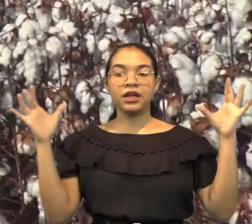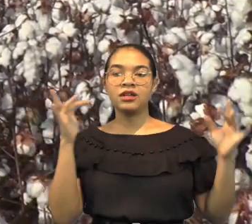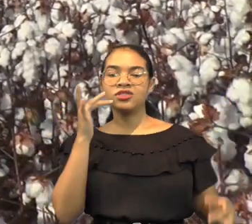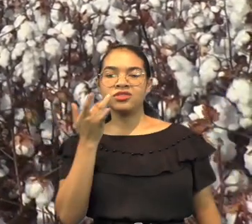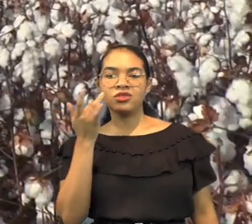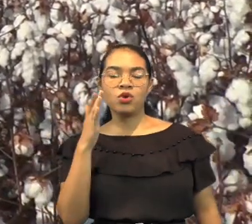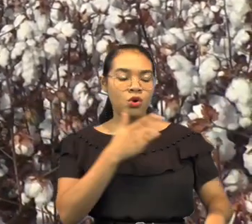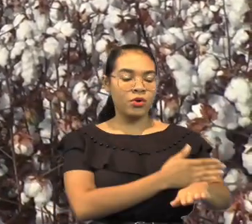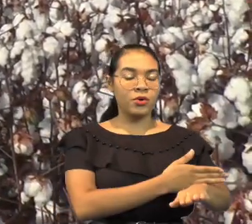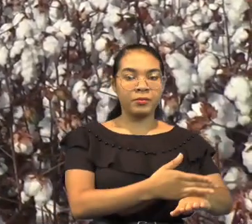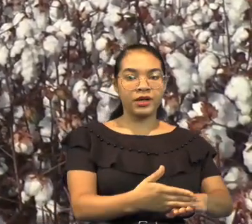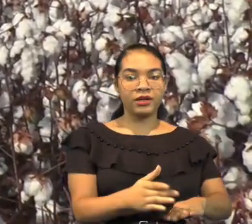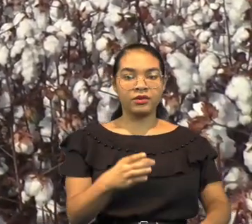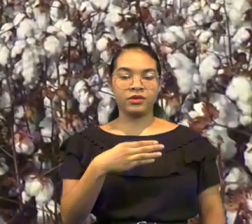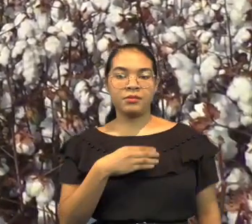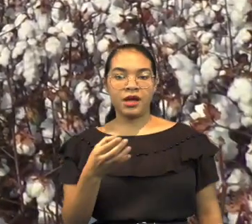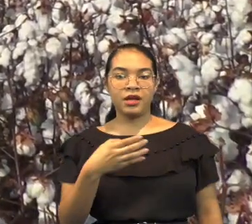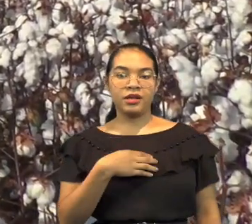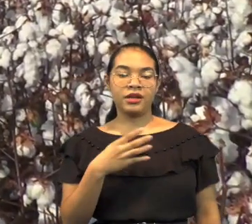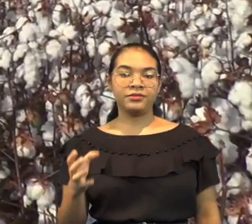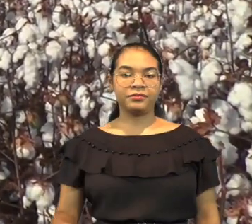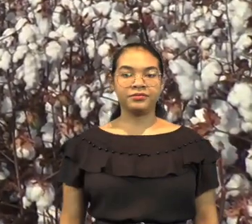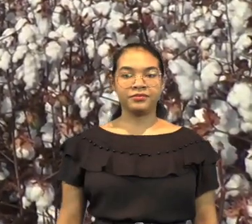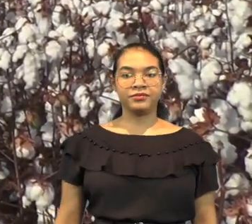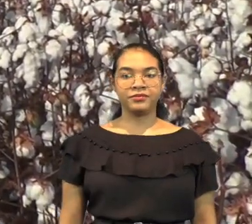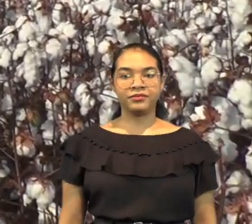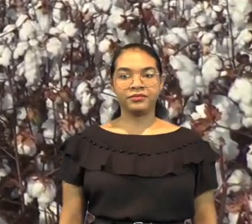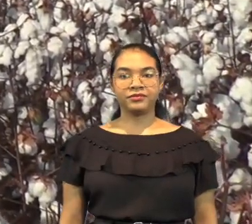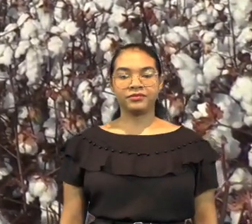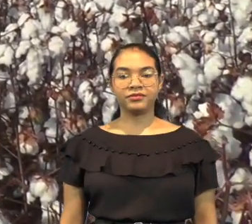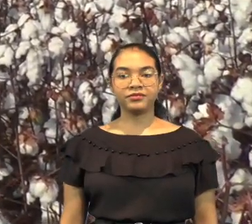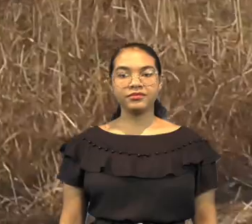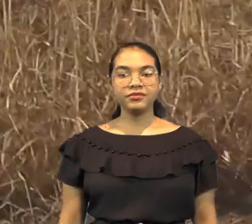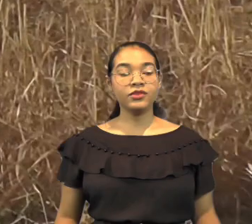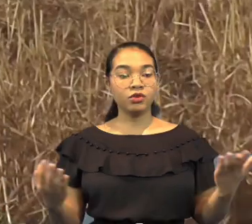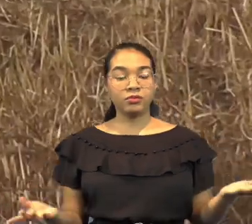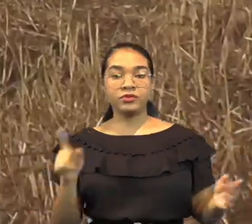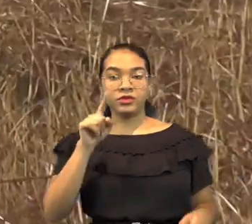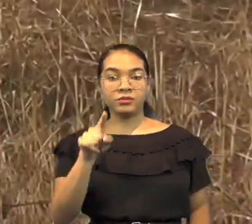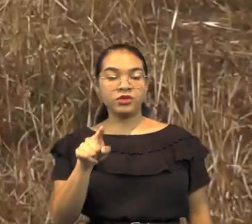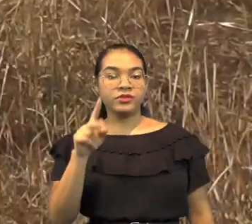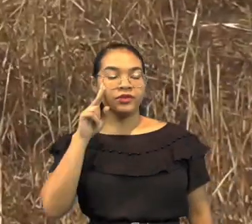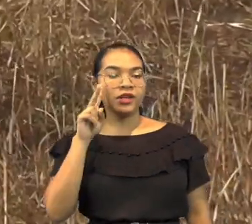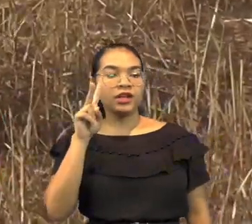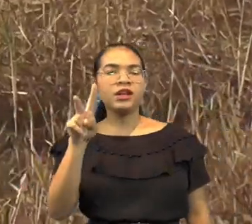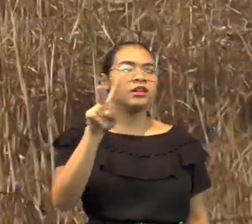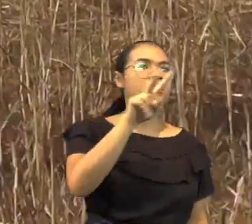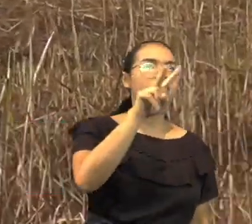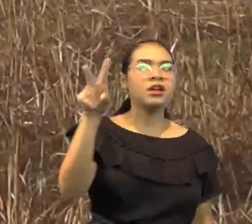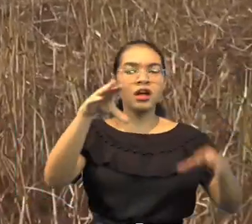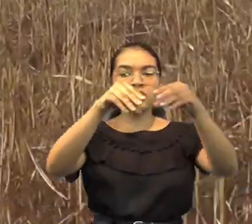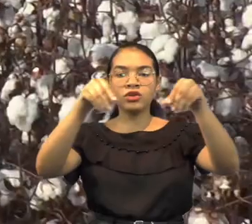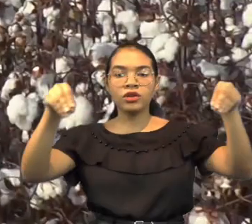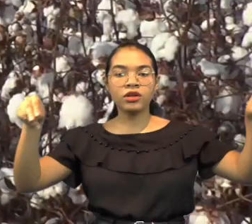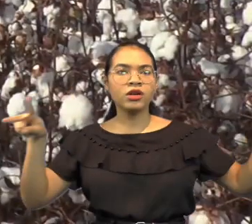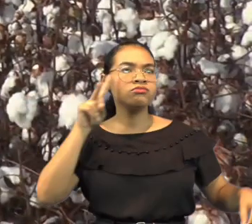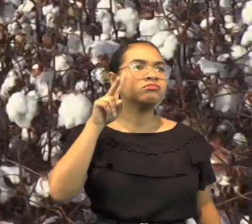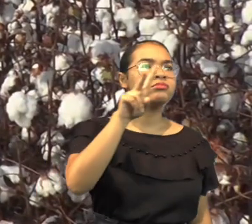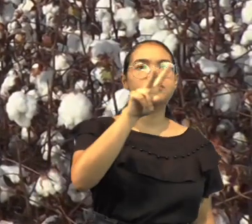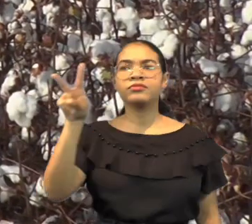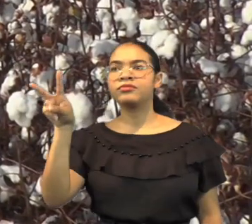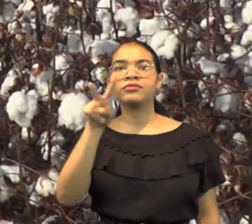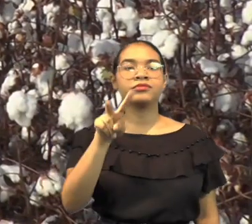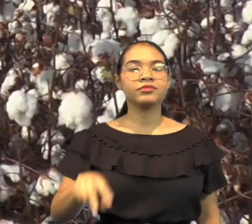Magalhães. Aqui está o ouro branco do oeste baiano. Como vocês podem perceber, é terra a perder de vista.